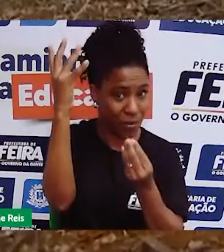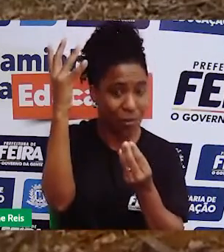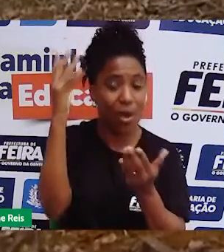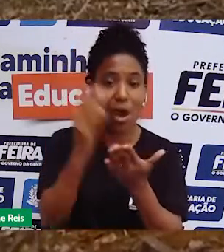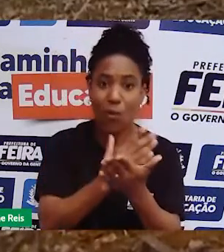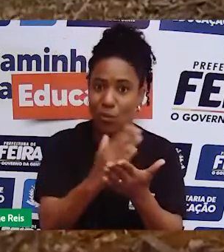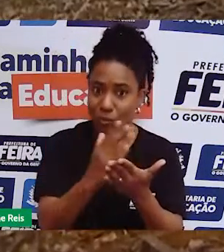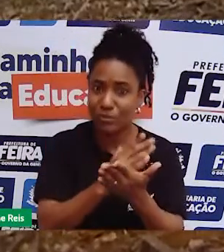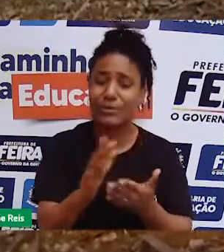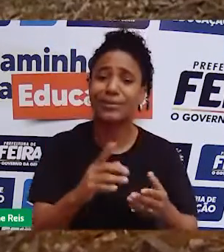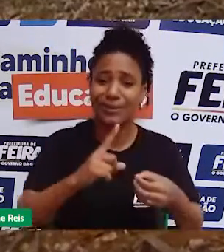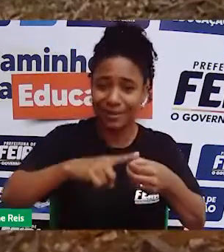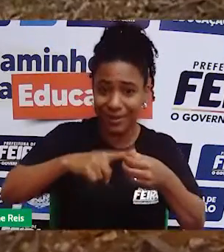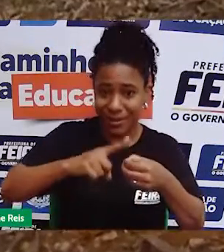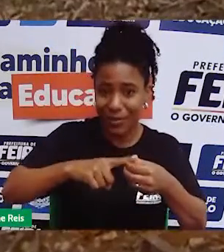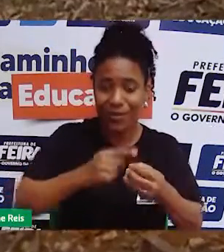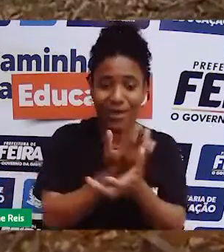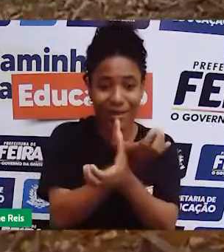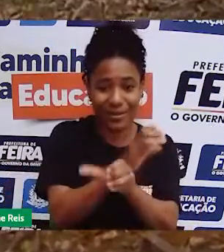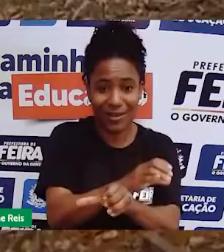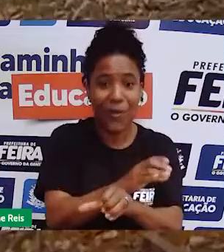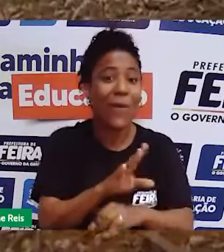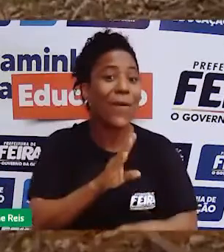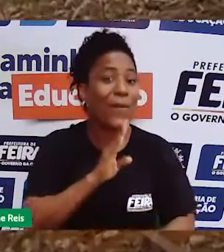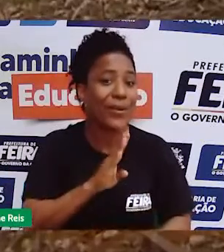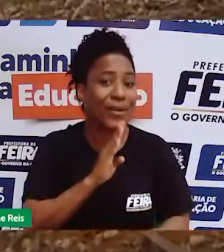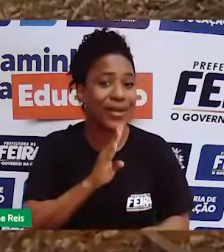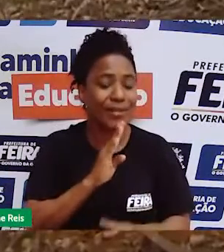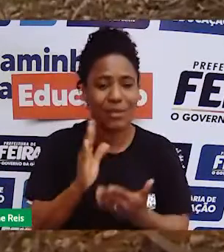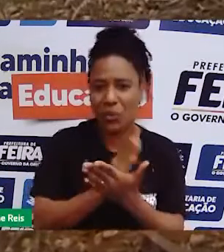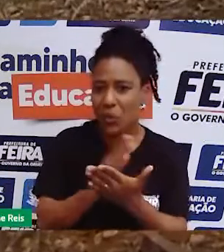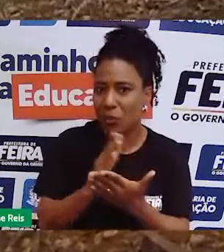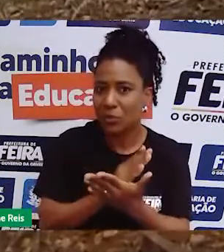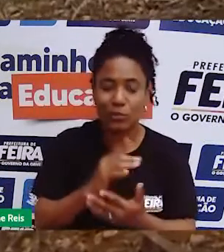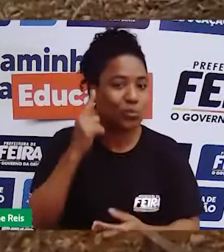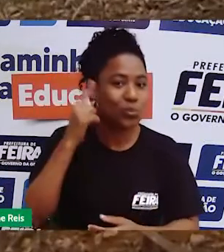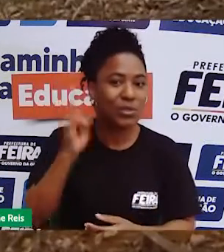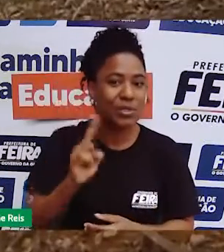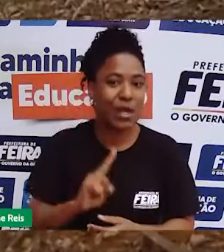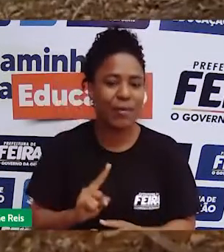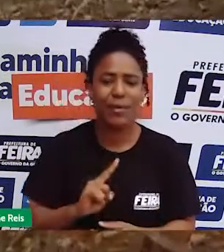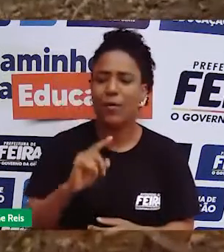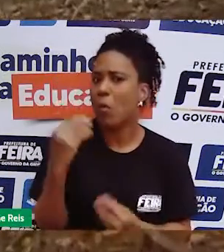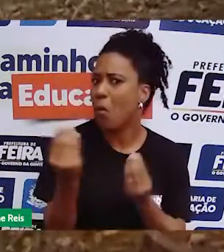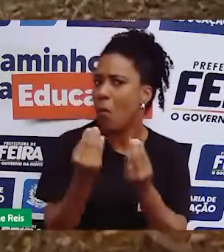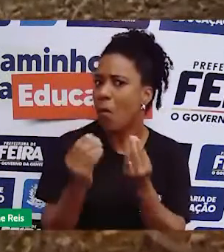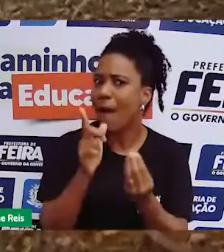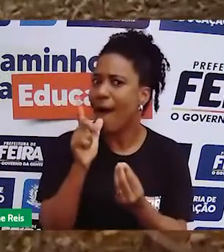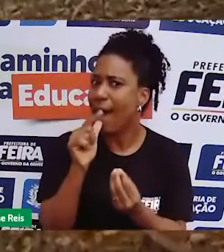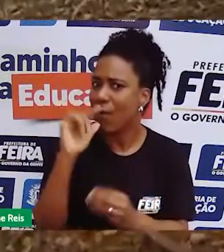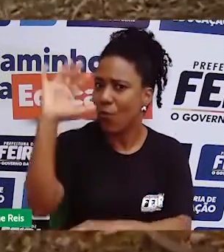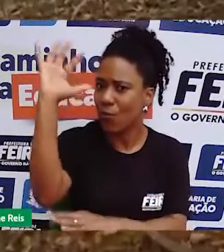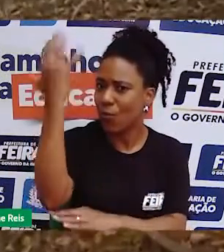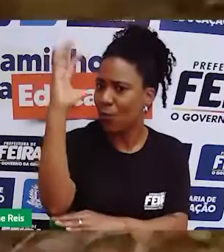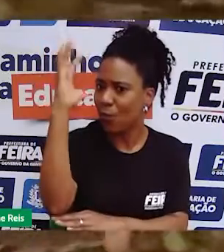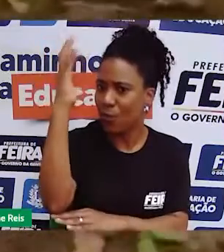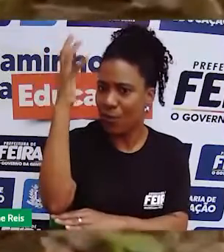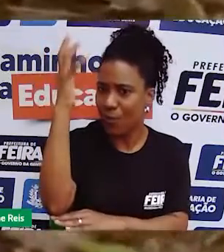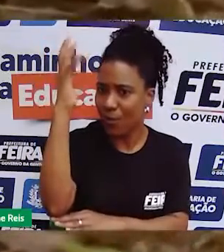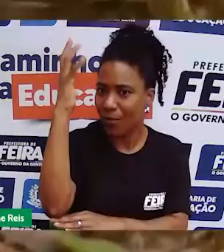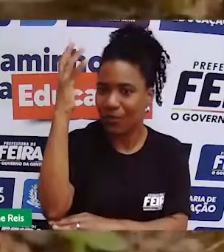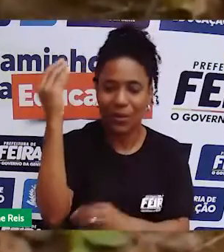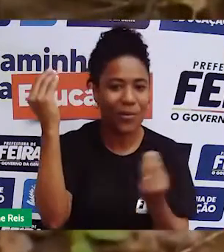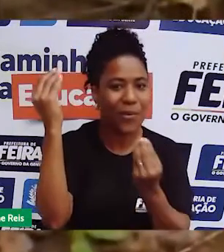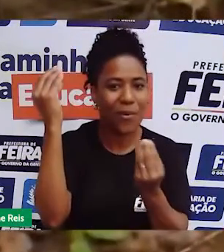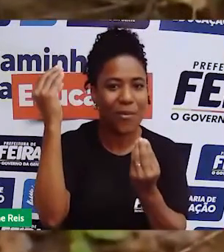necessidade, que outros já tenham até ouvido falar, mas que talvez não tenham feito. Como conseguir água aqui, perto desse pé de umbu, seu Vial?